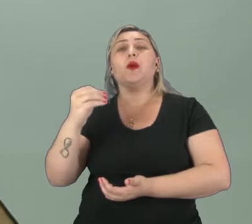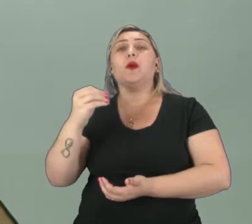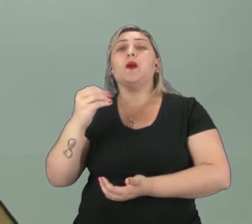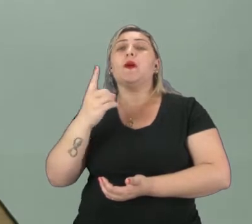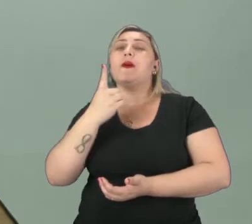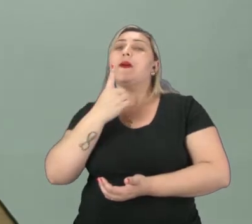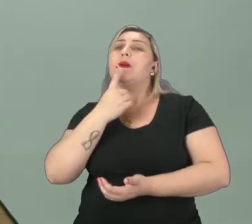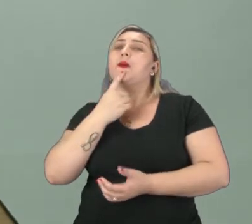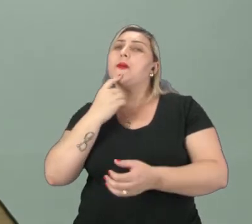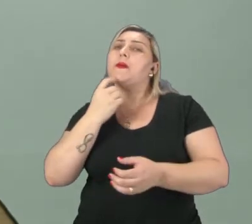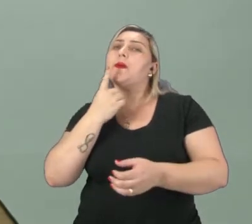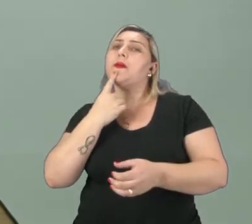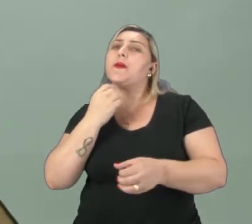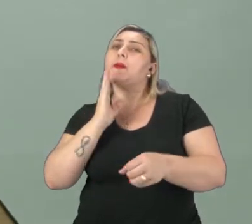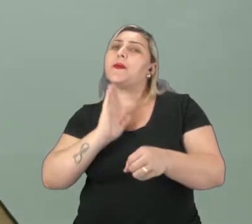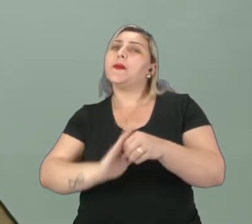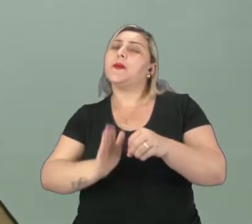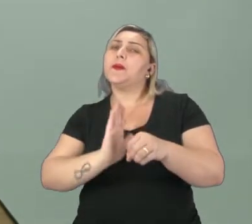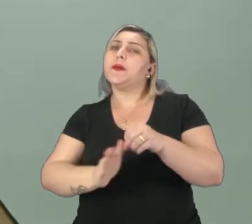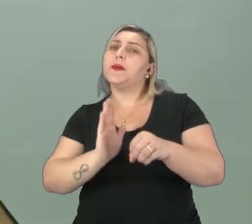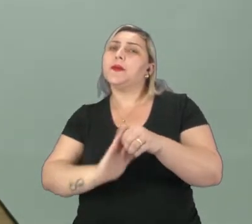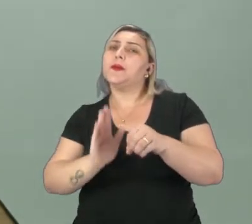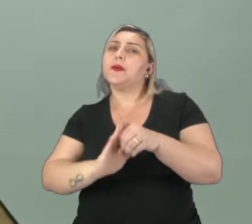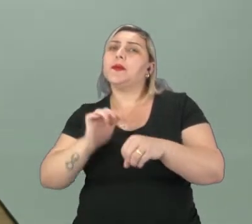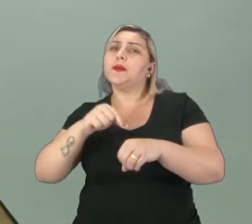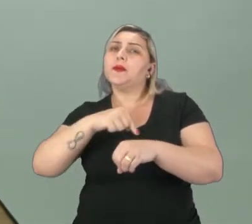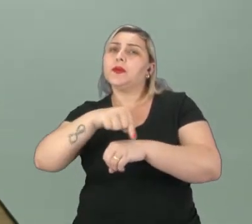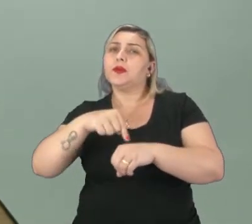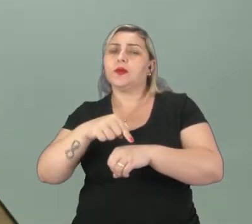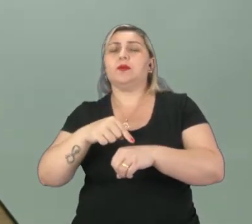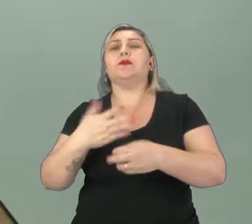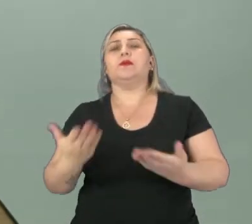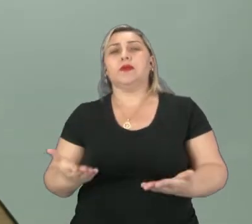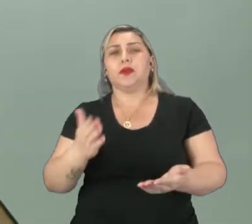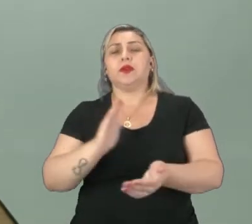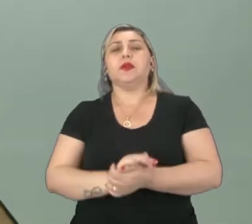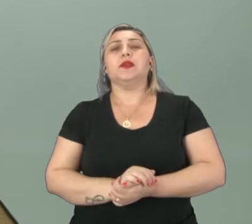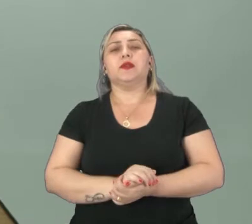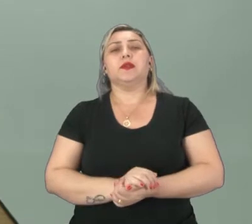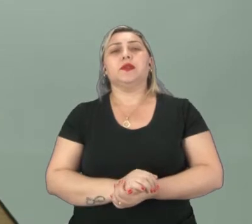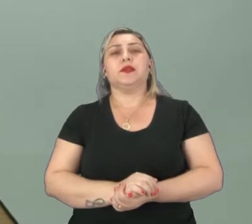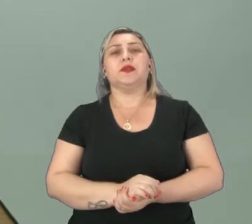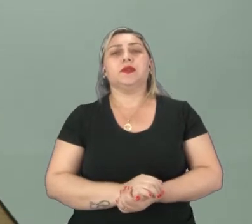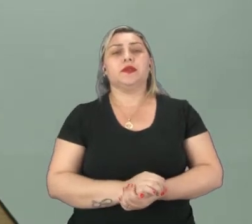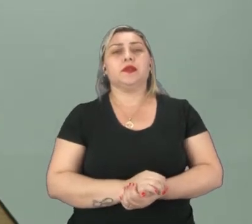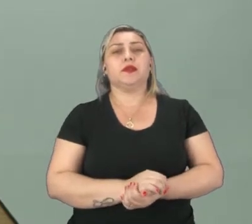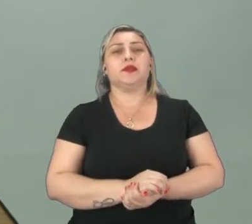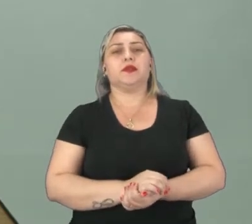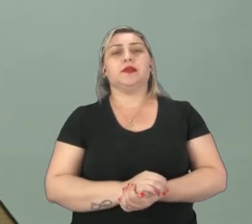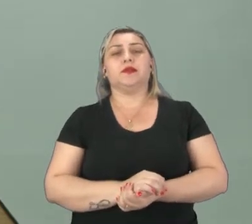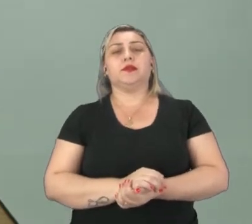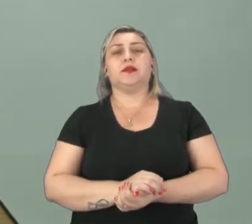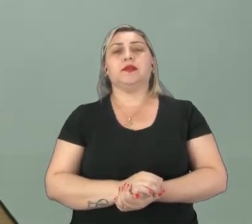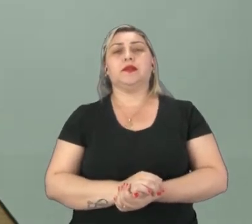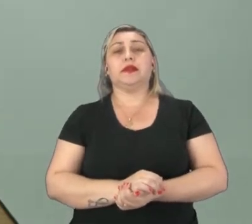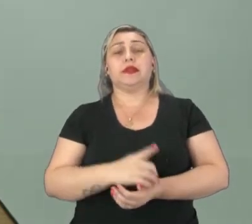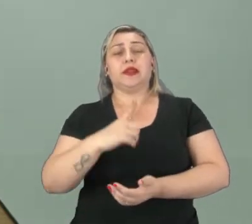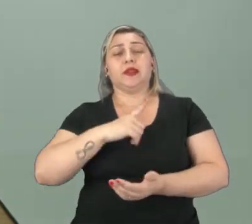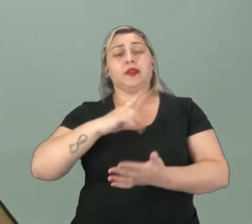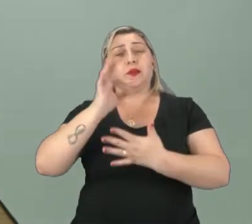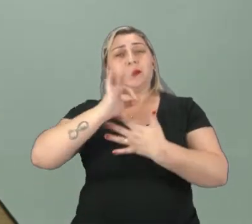e, na maioria das vezes, industrializado, né? E na maioria das vezes vem bastante coisas que nem